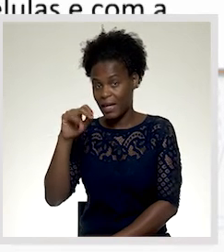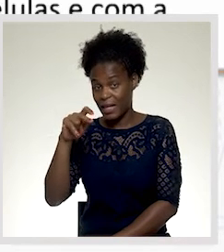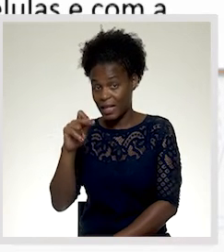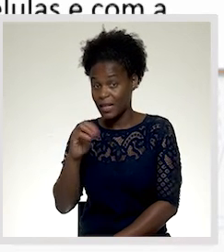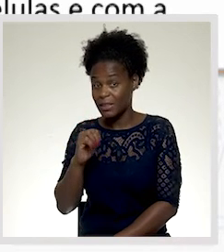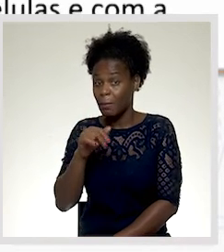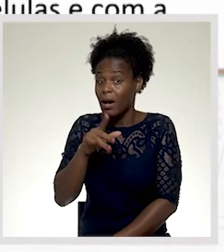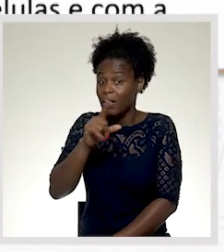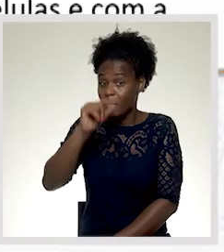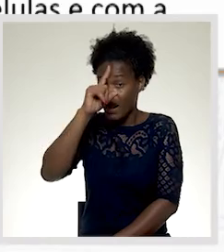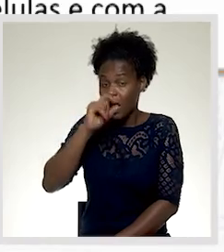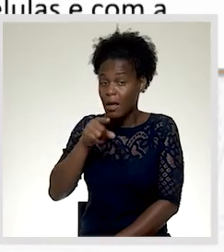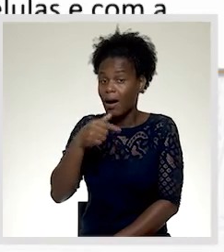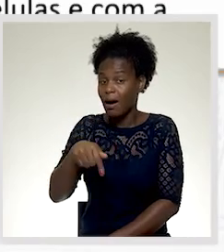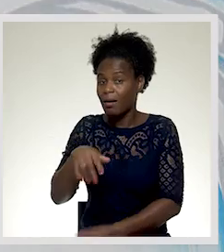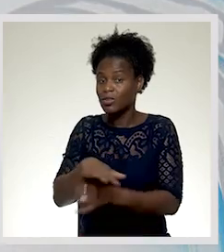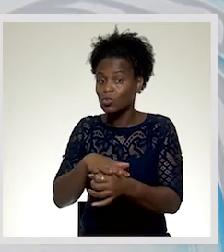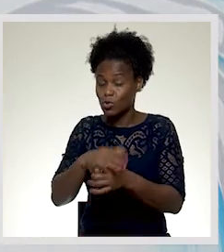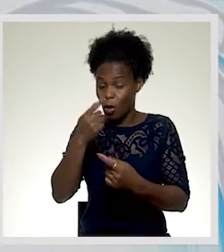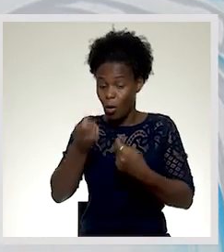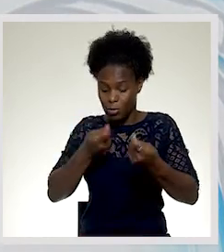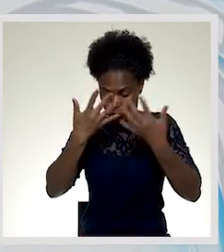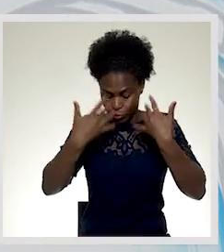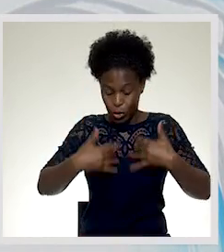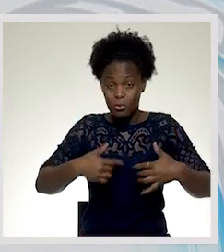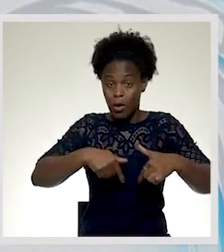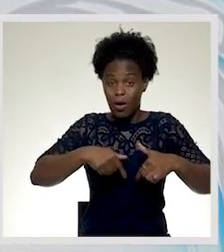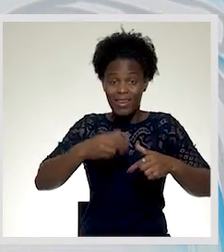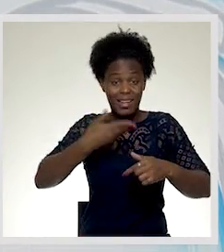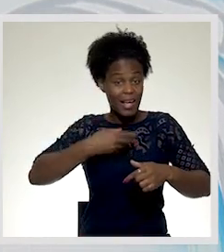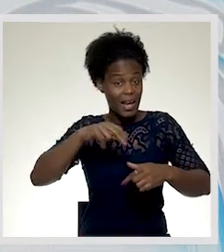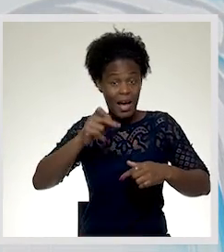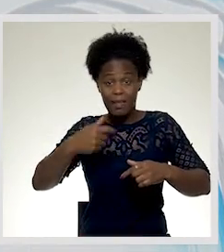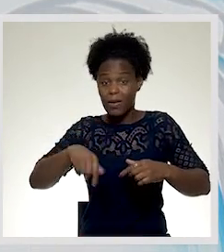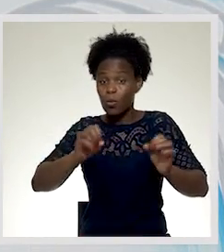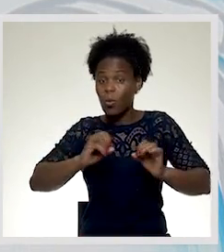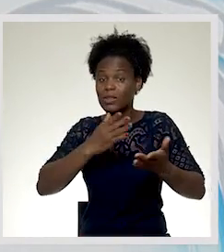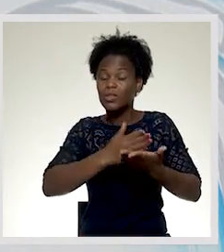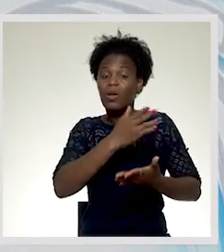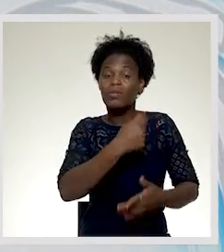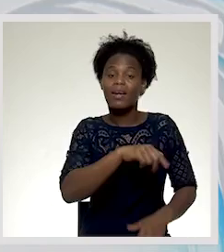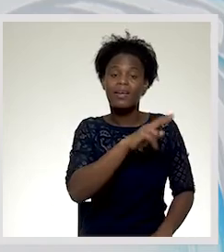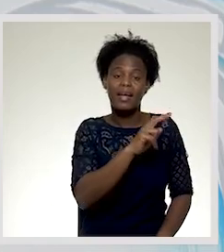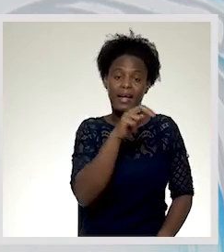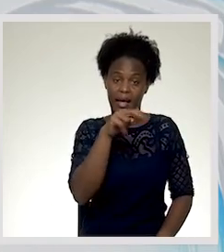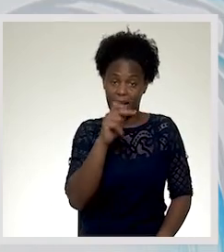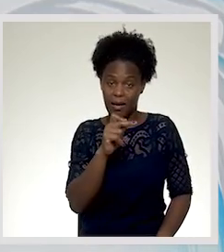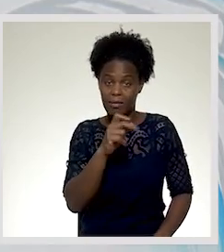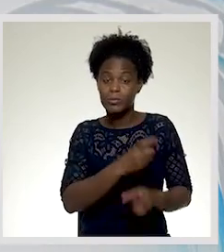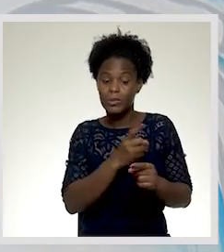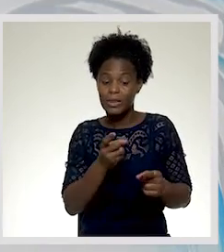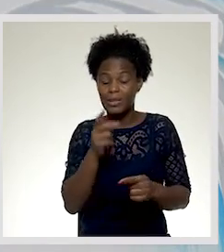proteínas. Mas também, lembrem-se que há casos de organismos que não possuem o DNA, possuem somente o